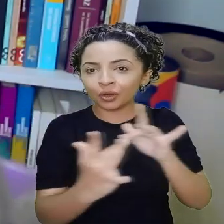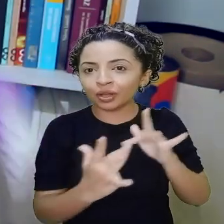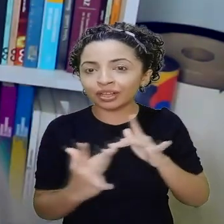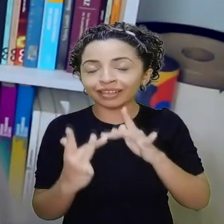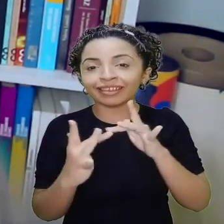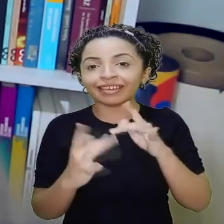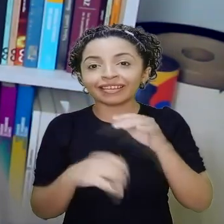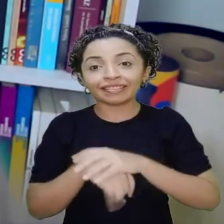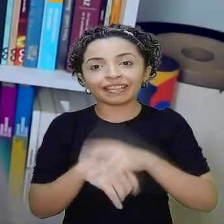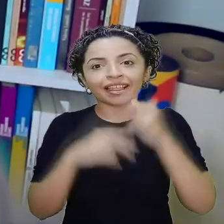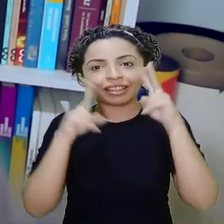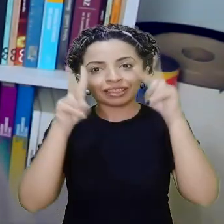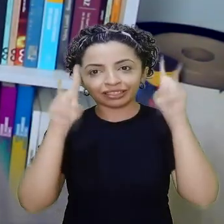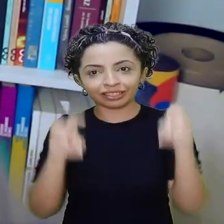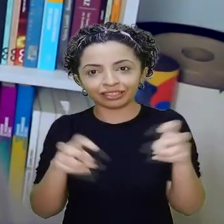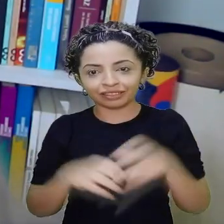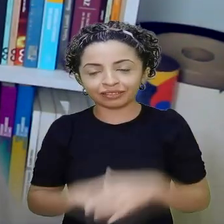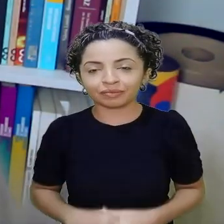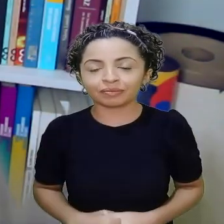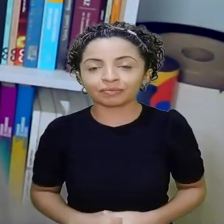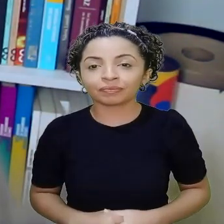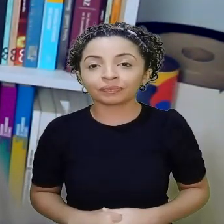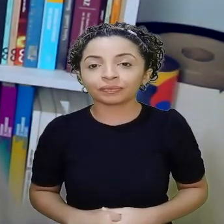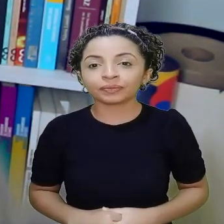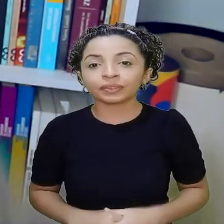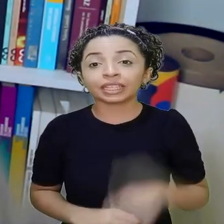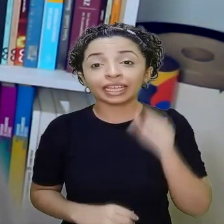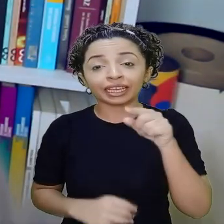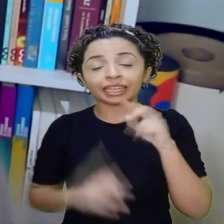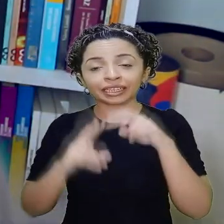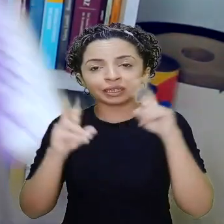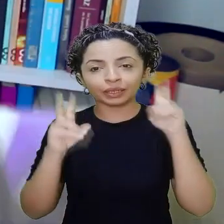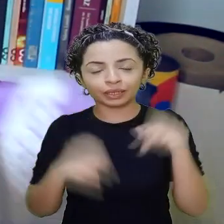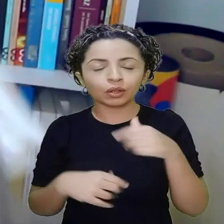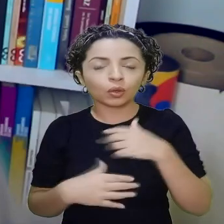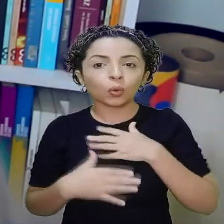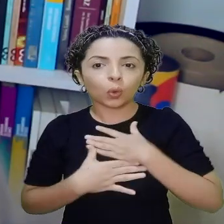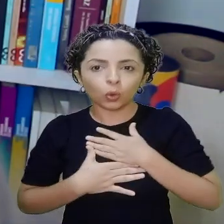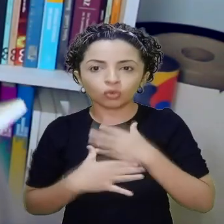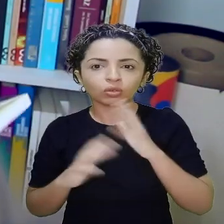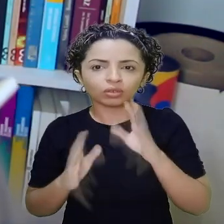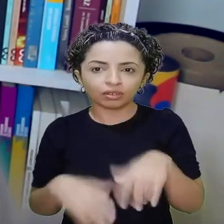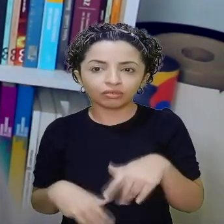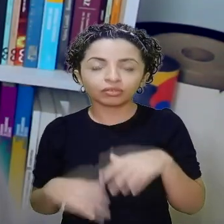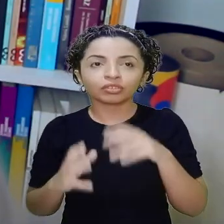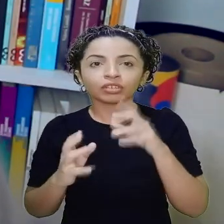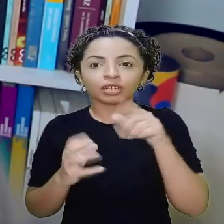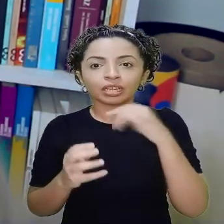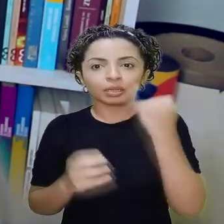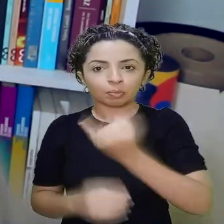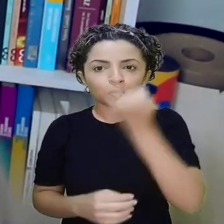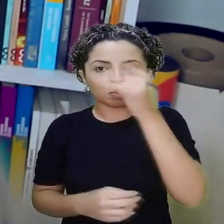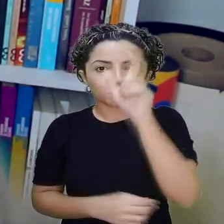escrever poeticamente essa prosa poética com a temática que a Espanca traz.